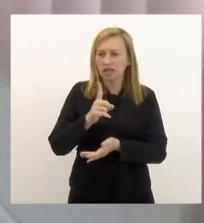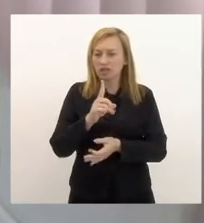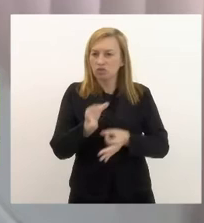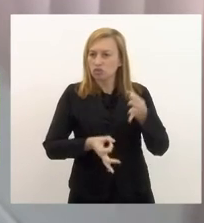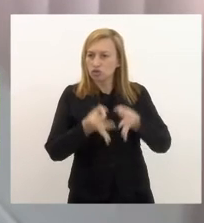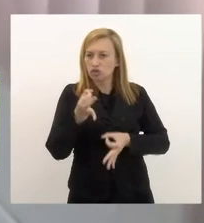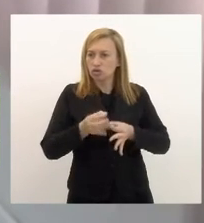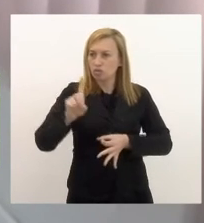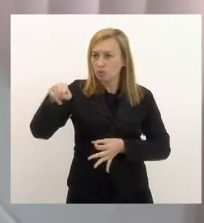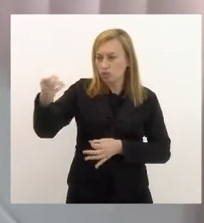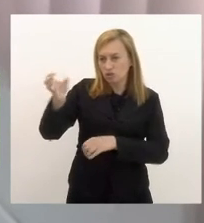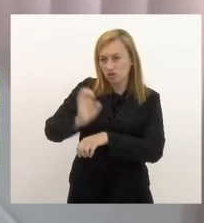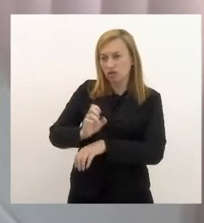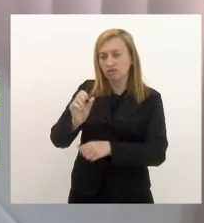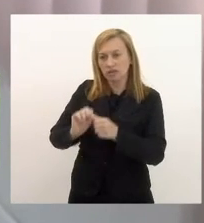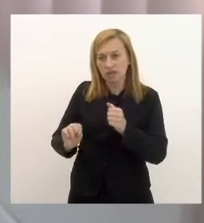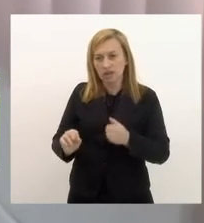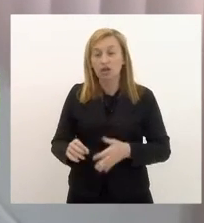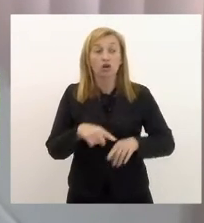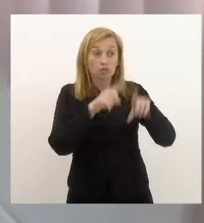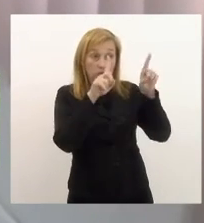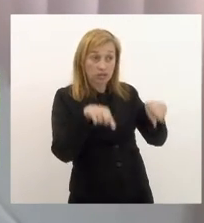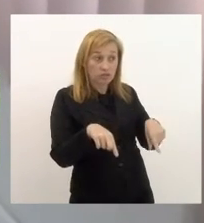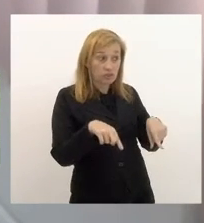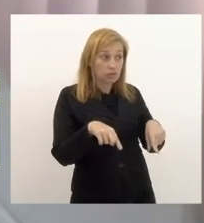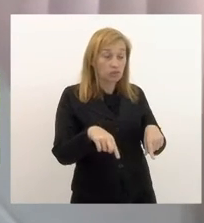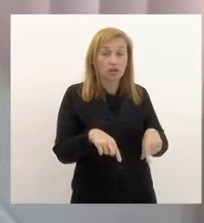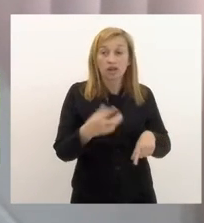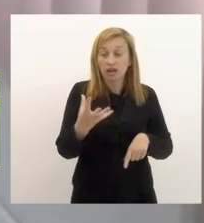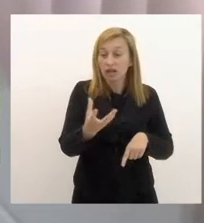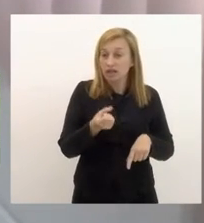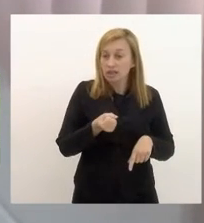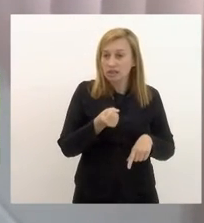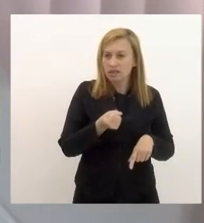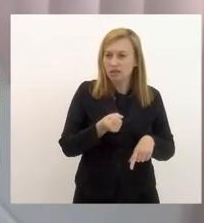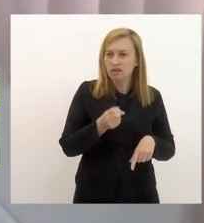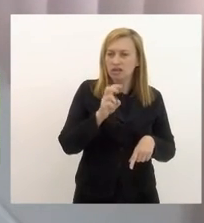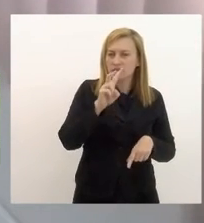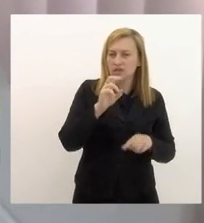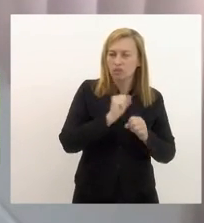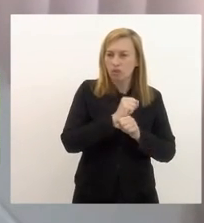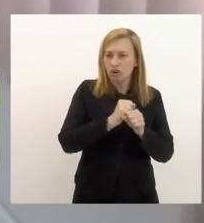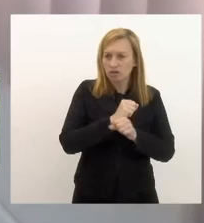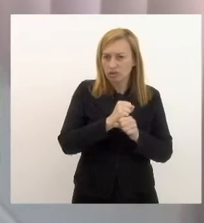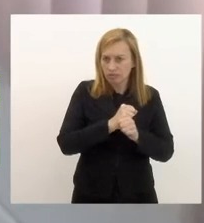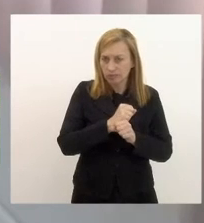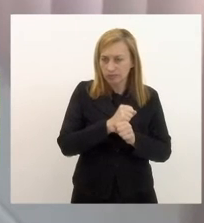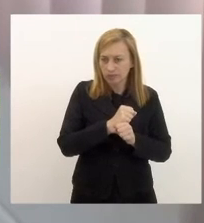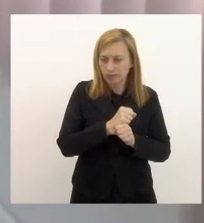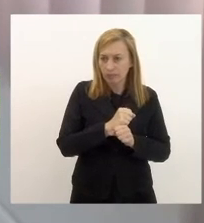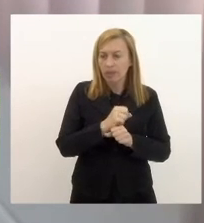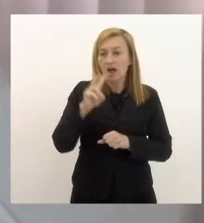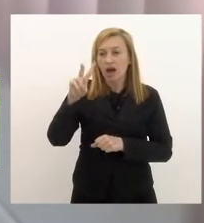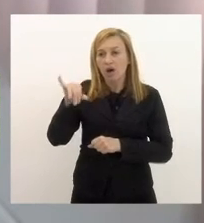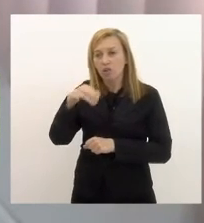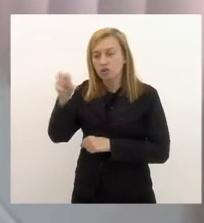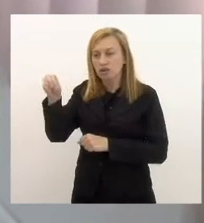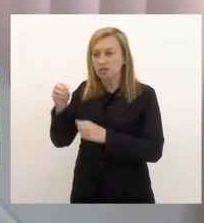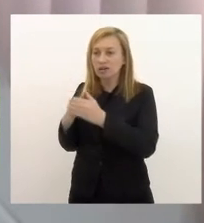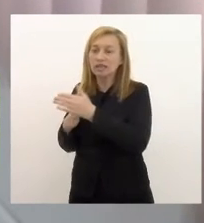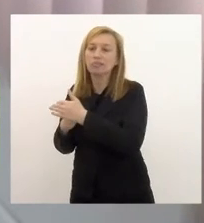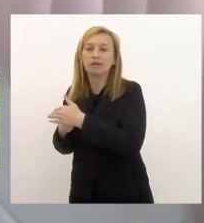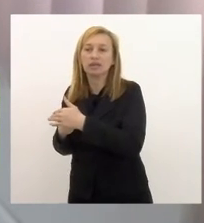comum outros estados quiser o servidor ele recebe retroativo de apenas 5 anos e a união é